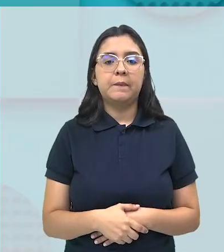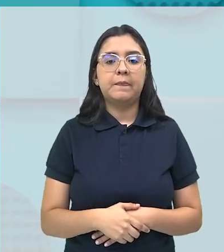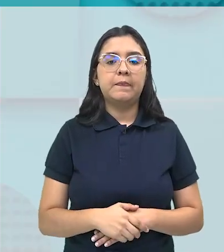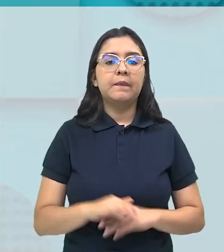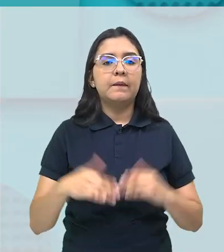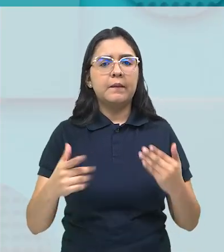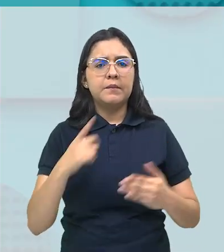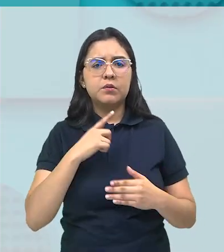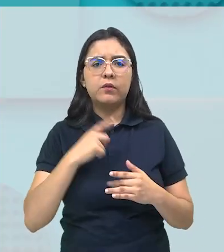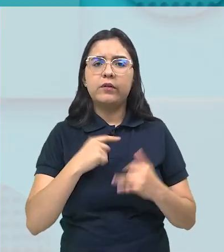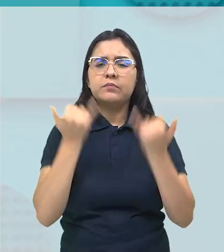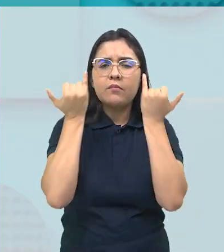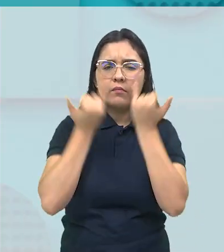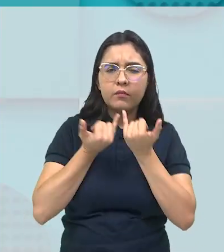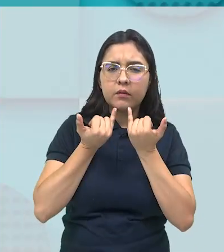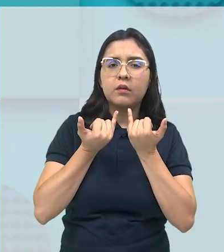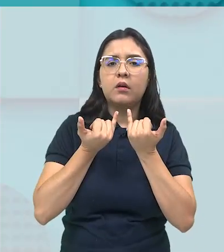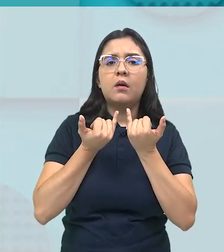pessoa vai ficando muito pálida,